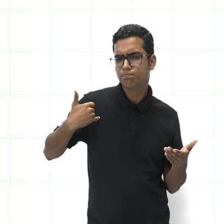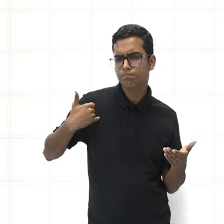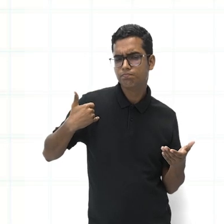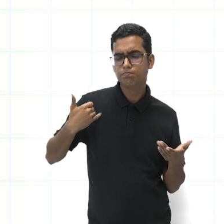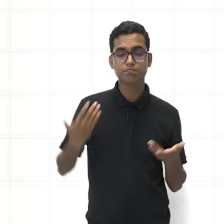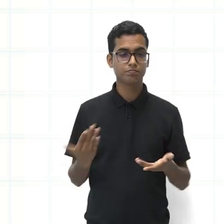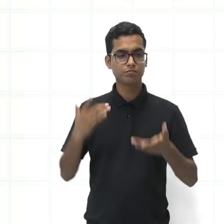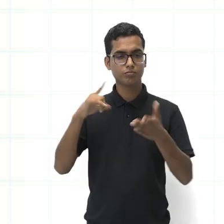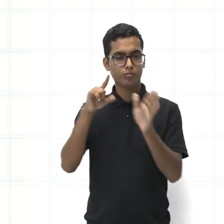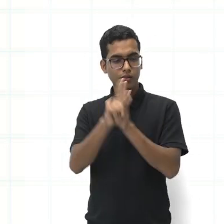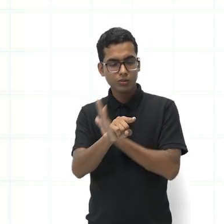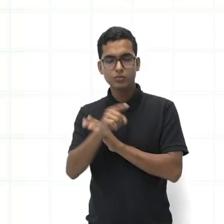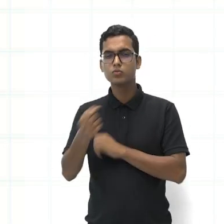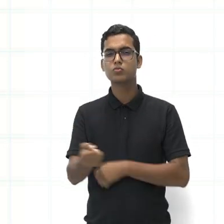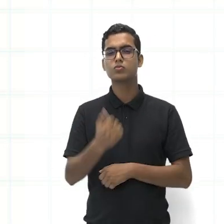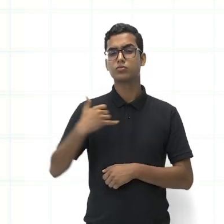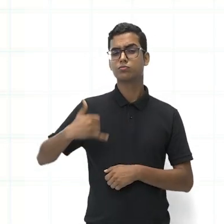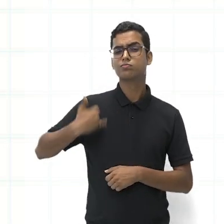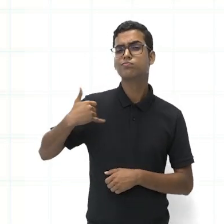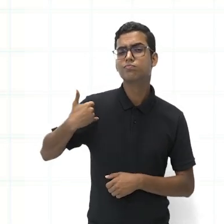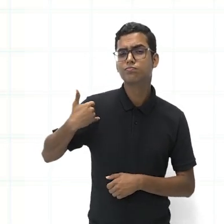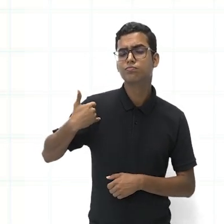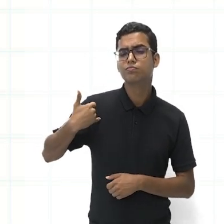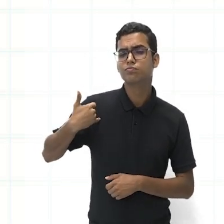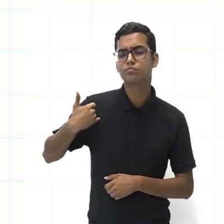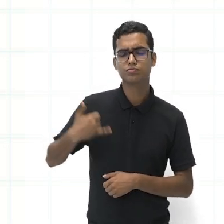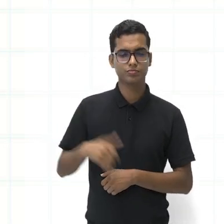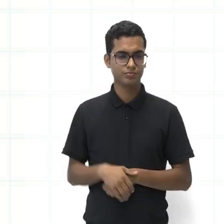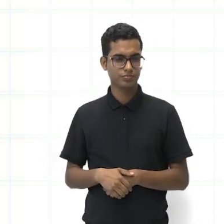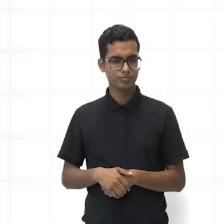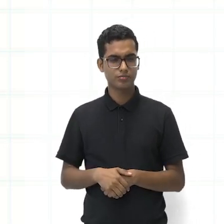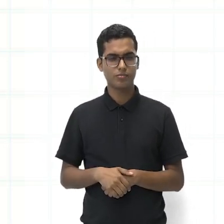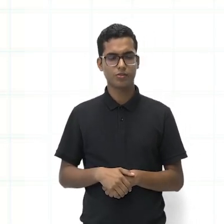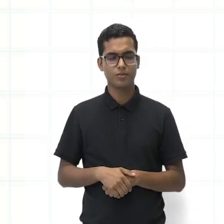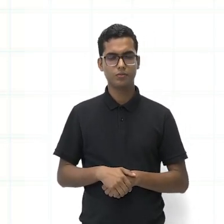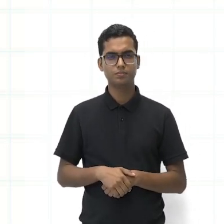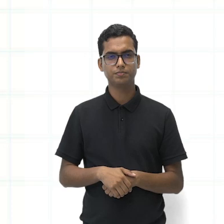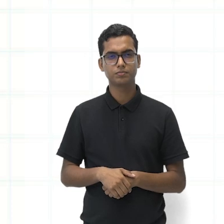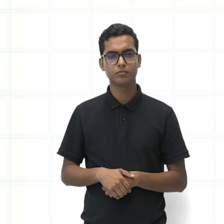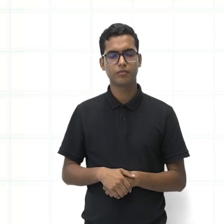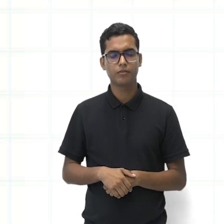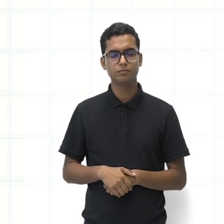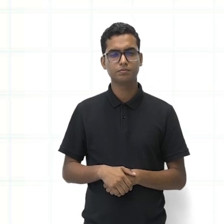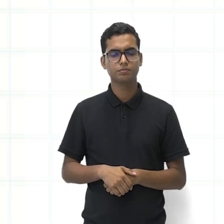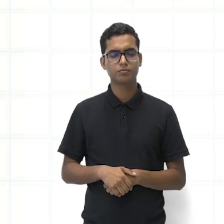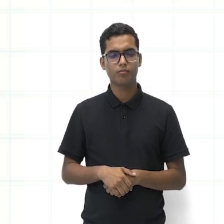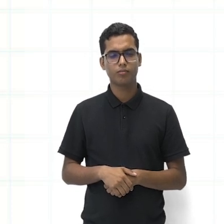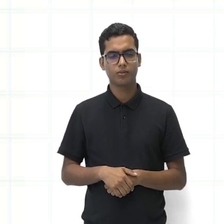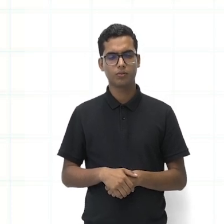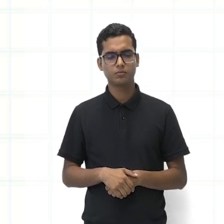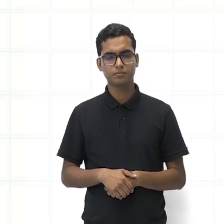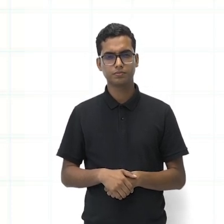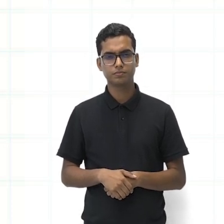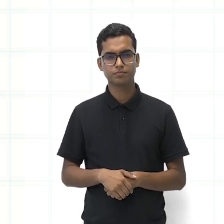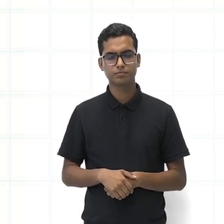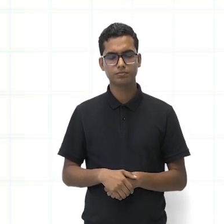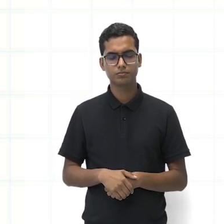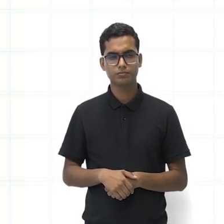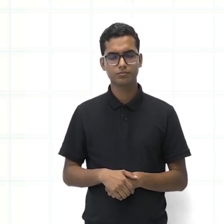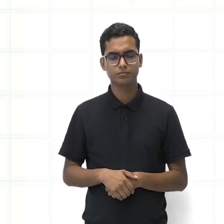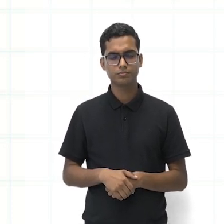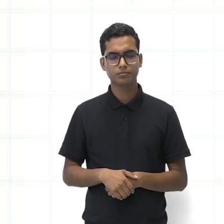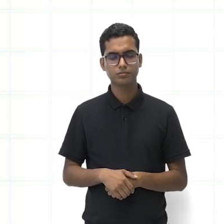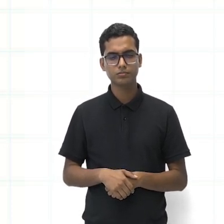então, quantos anos você tem? Old quer dizer idade, né? Qual a sua idade? Ou quantos anos você tem? Para a gente